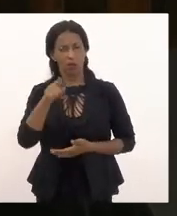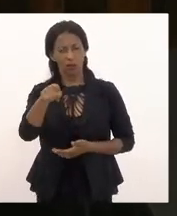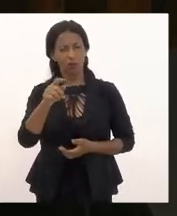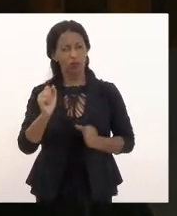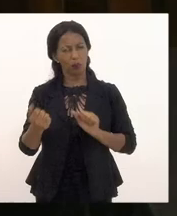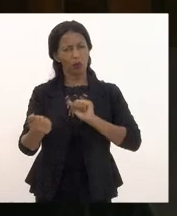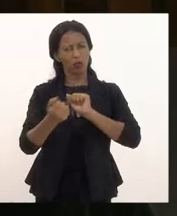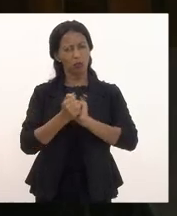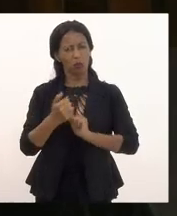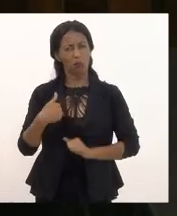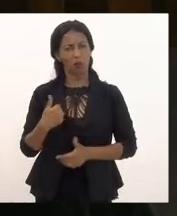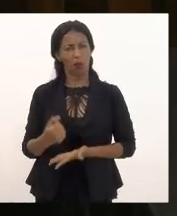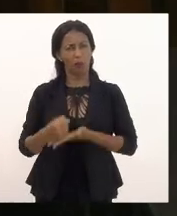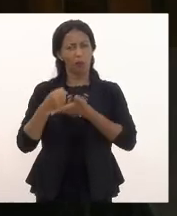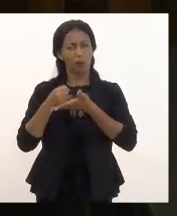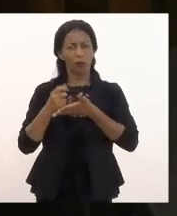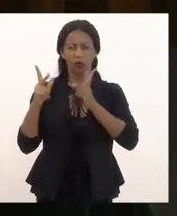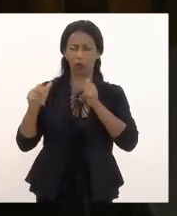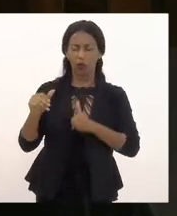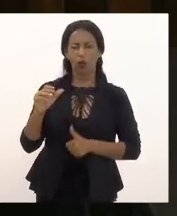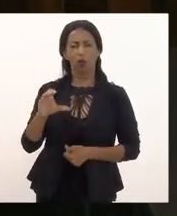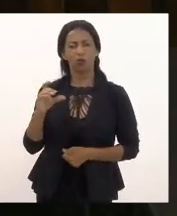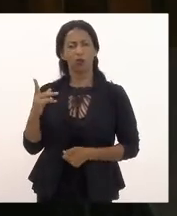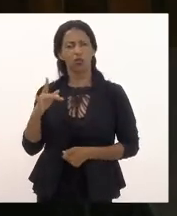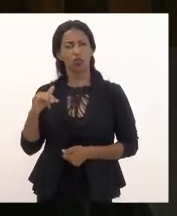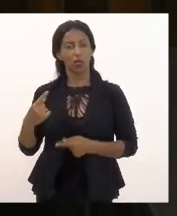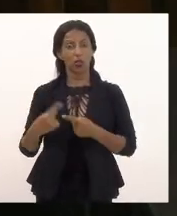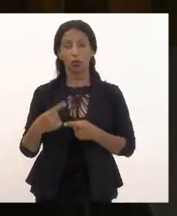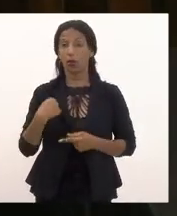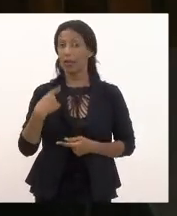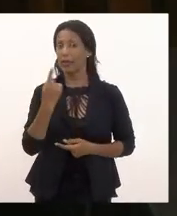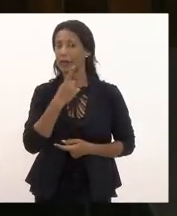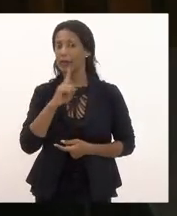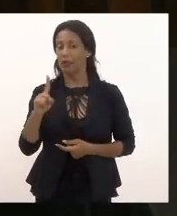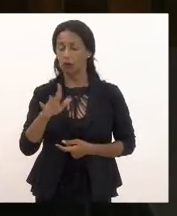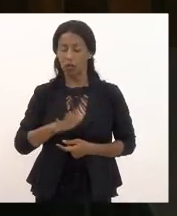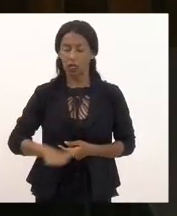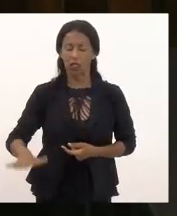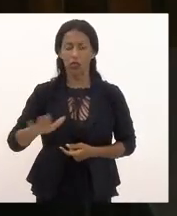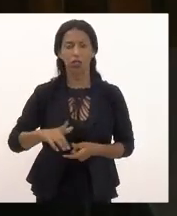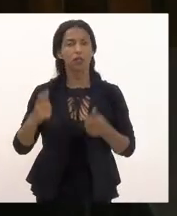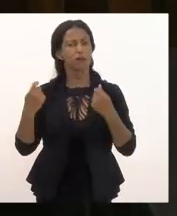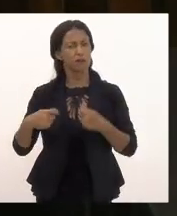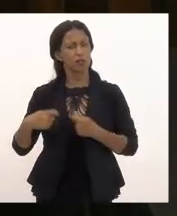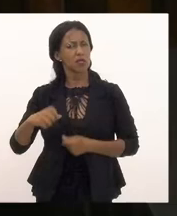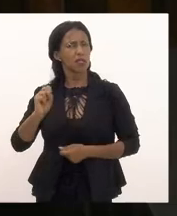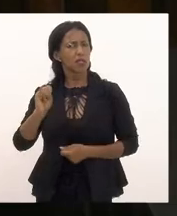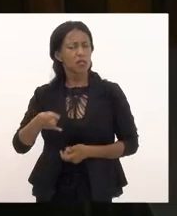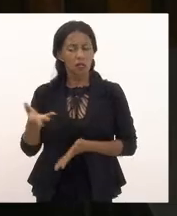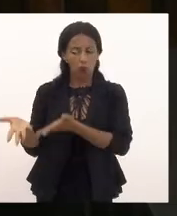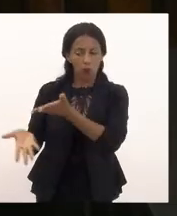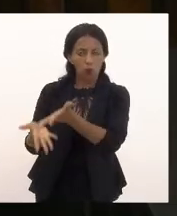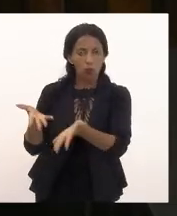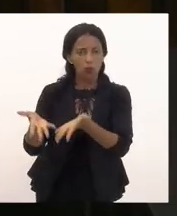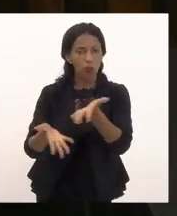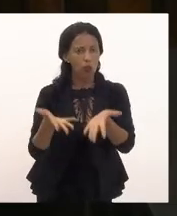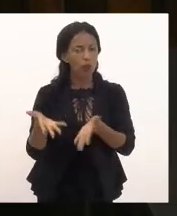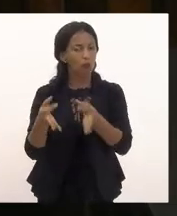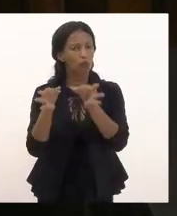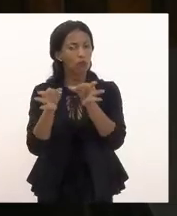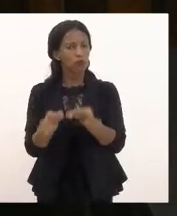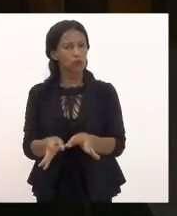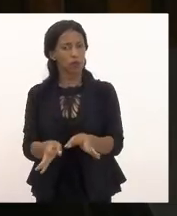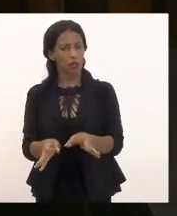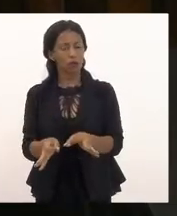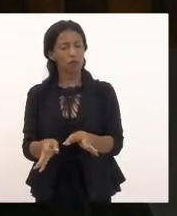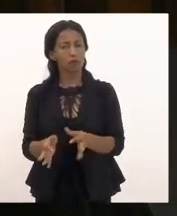contar com o meu apoio, assim como o deputado Charles Batista, porque não, as crianças merecem sim ter o cuidado devido